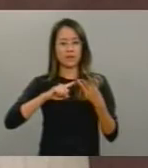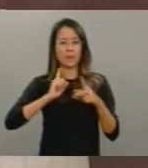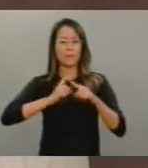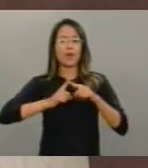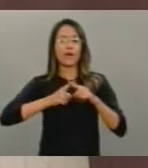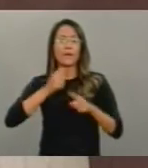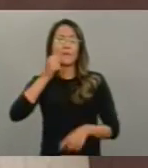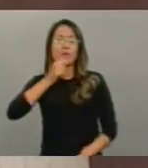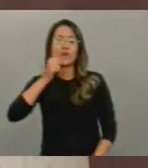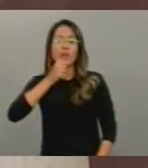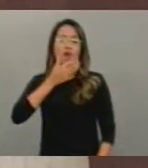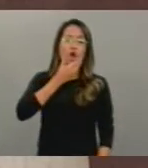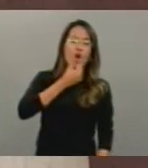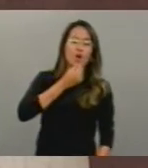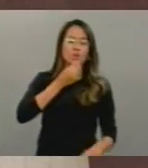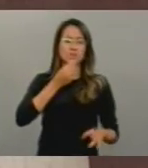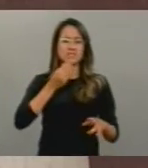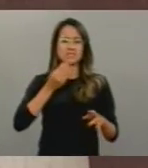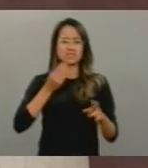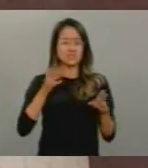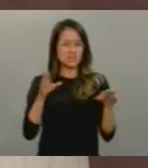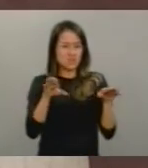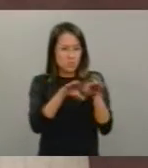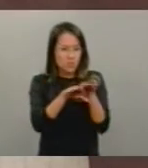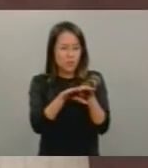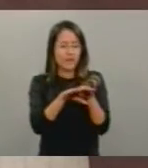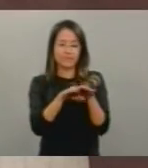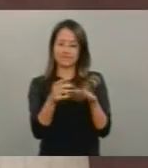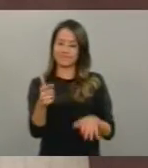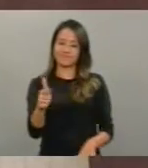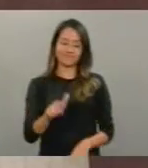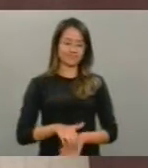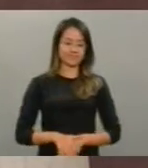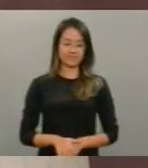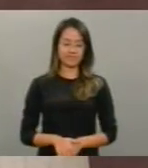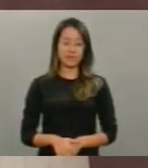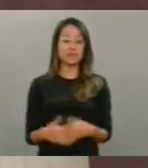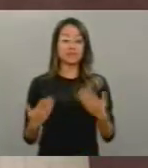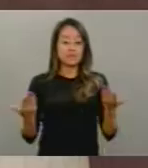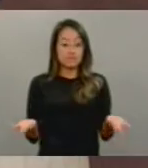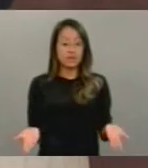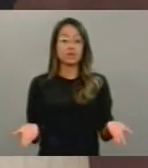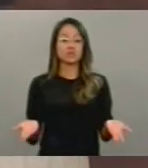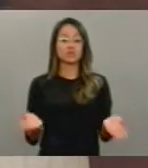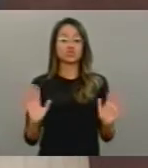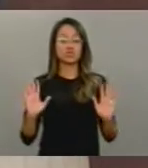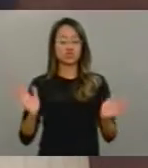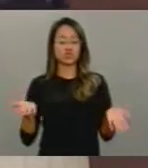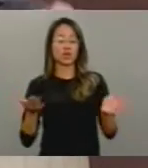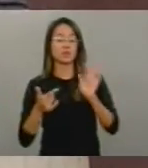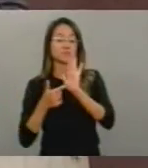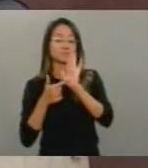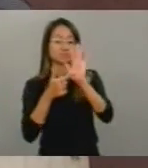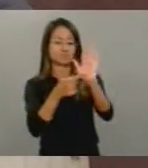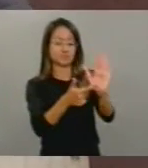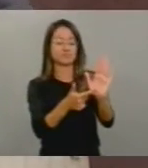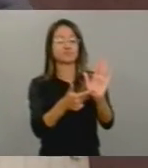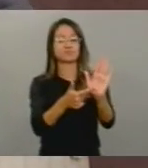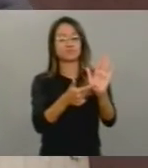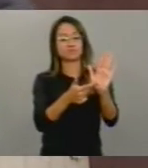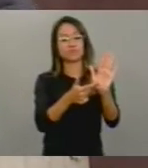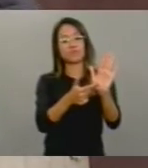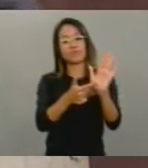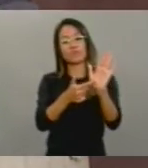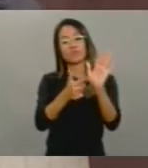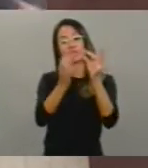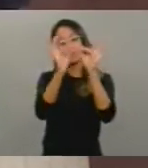alguns setores na sociedade acabaram destacando uma certa expressão que me parece completamente